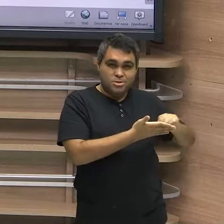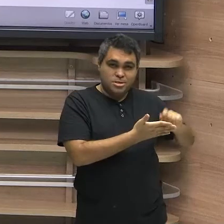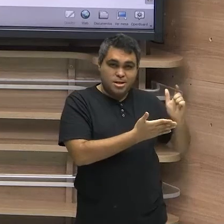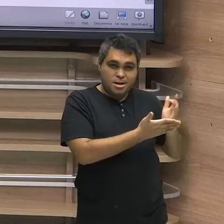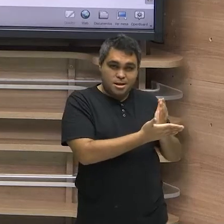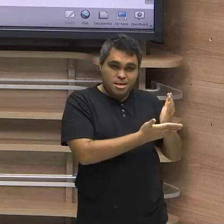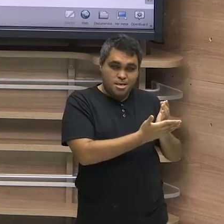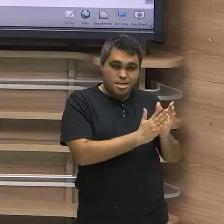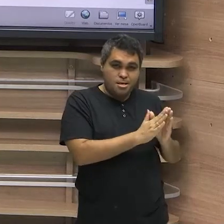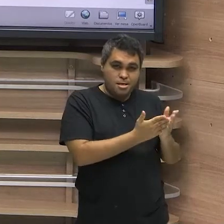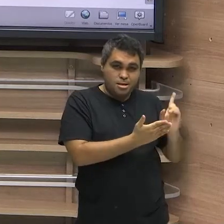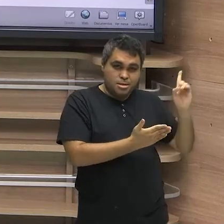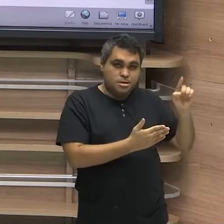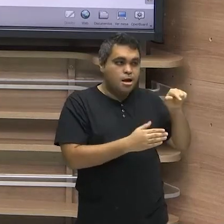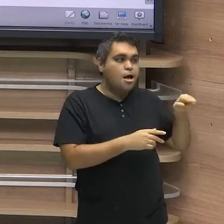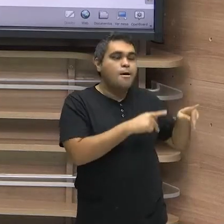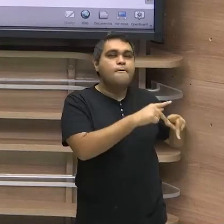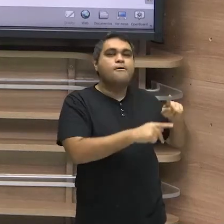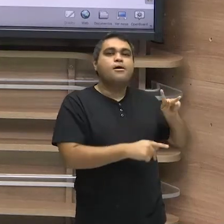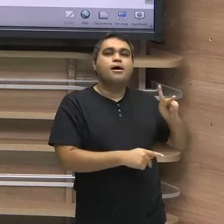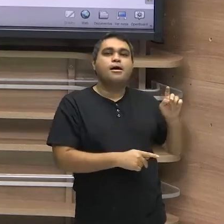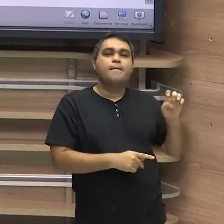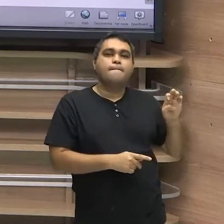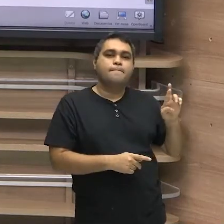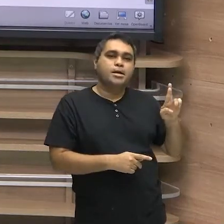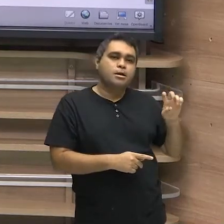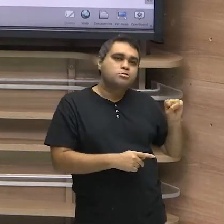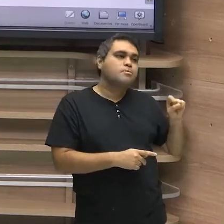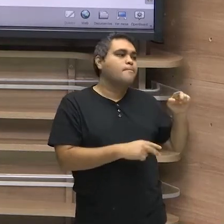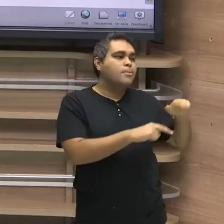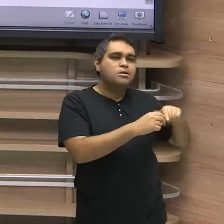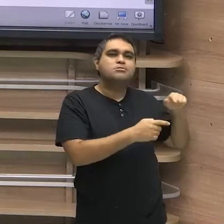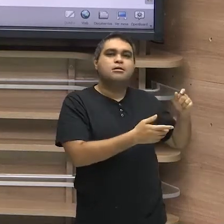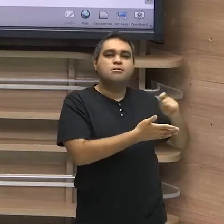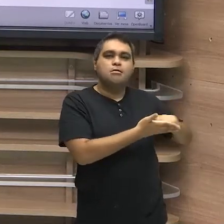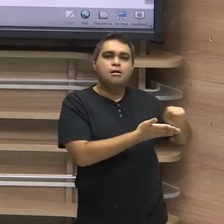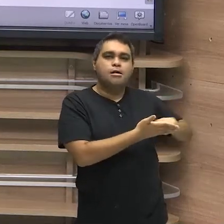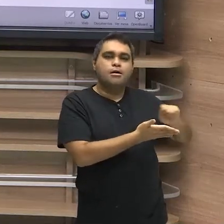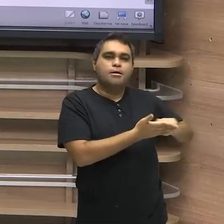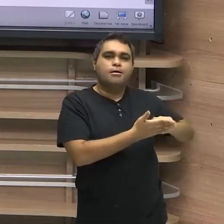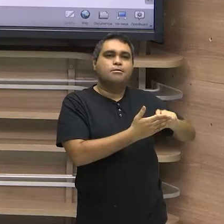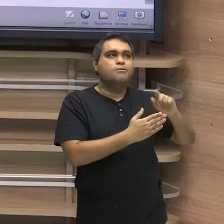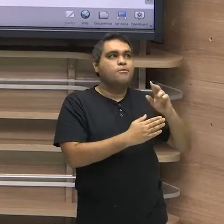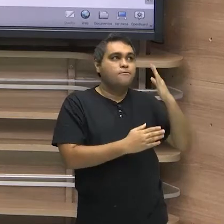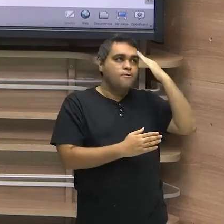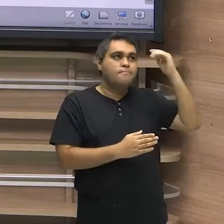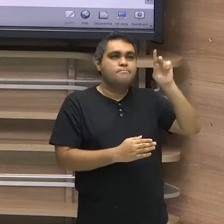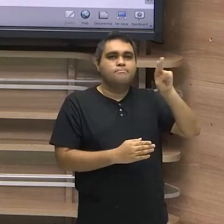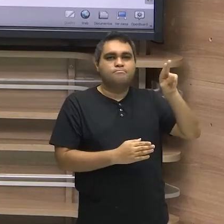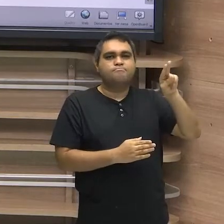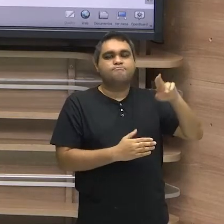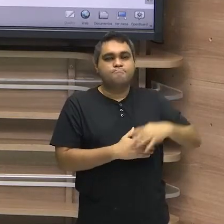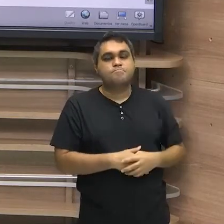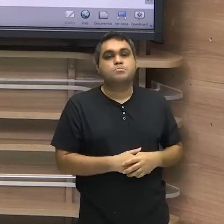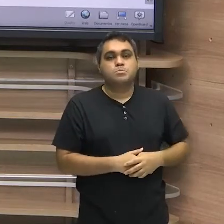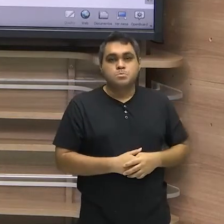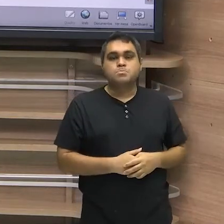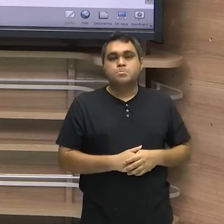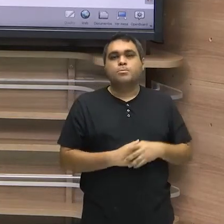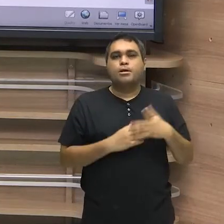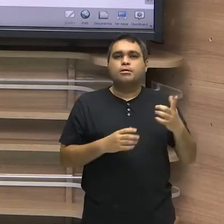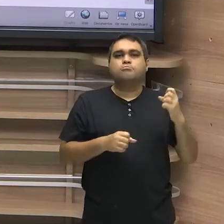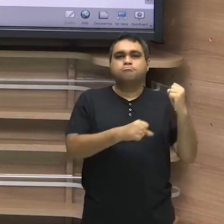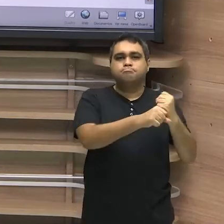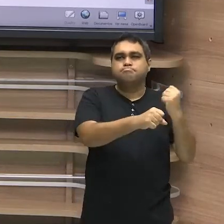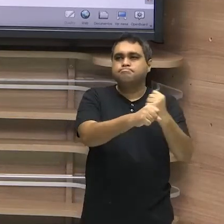conhecido tanto pelo seu poderio militar, já que ele se impõe naquela região, como pela construção dessas grandes obras. Afinal, era para isso